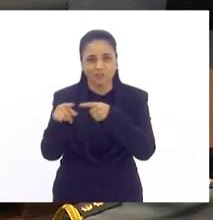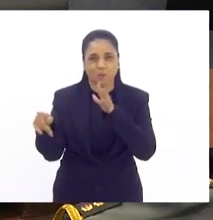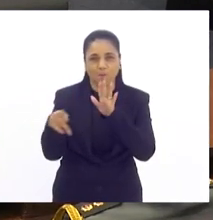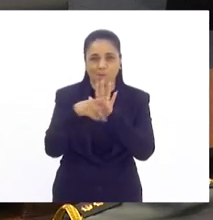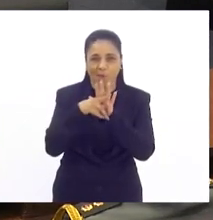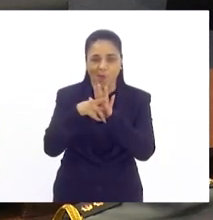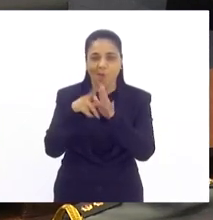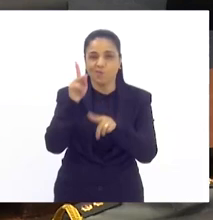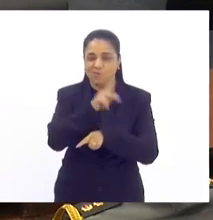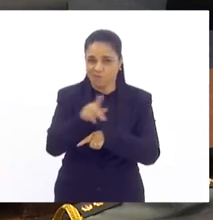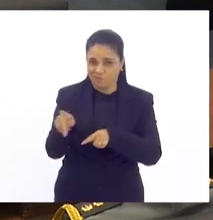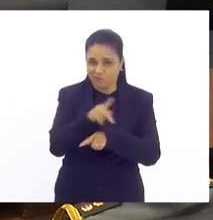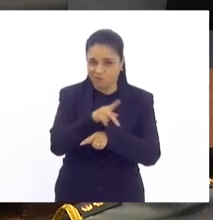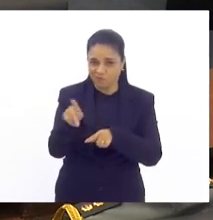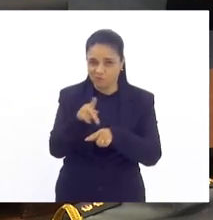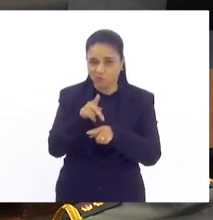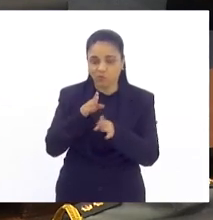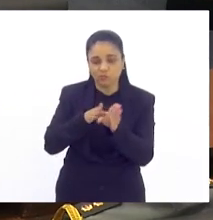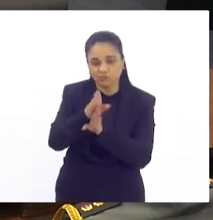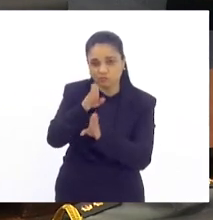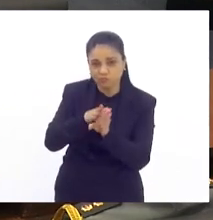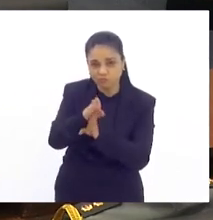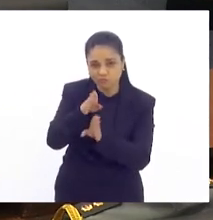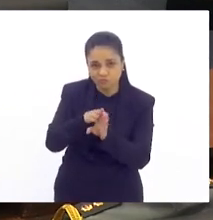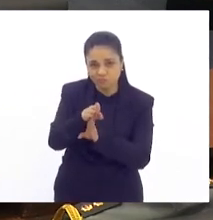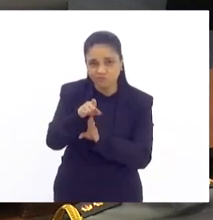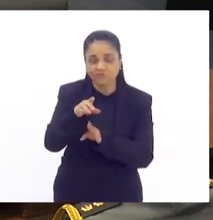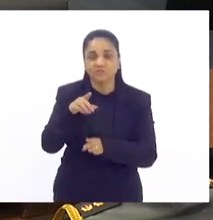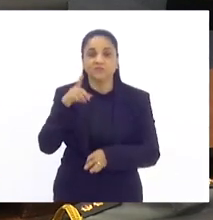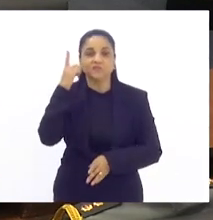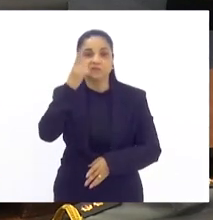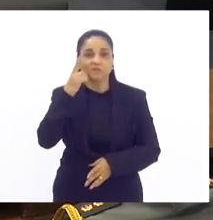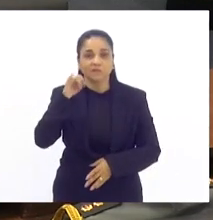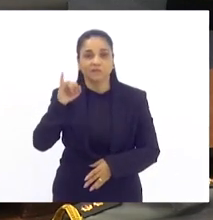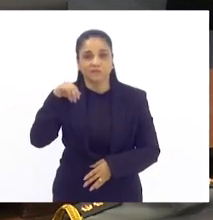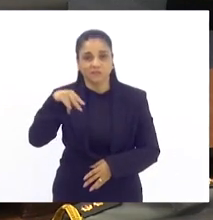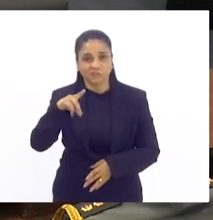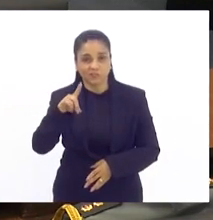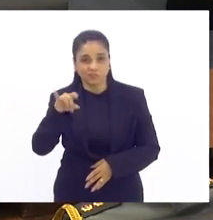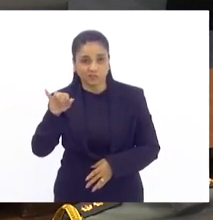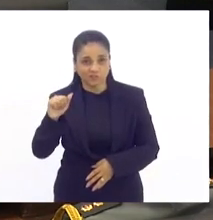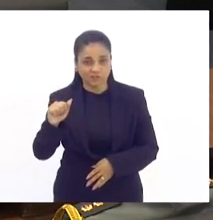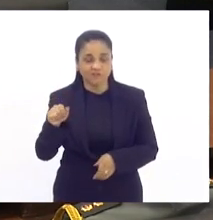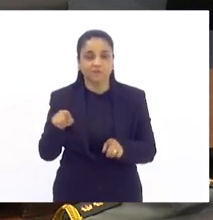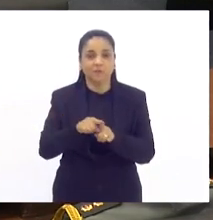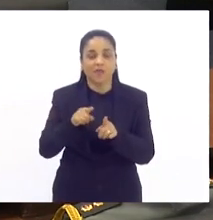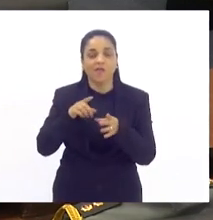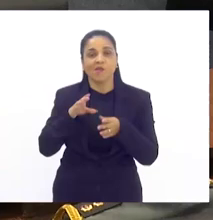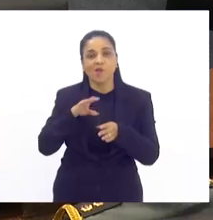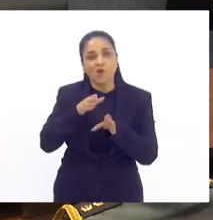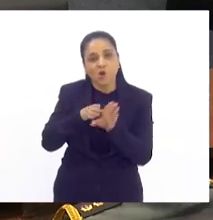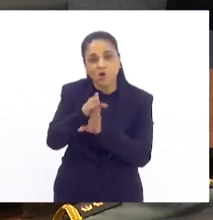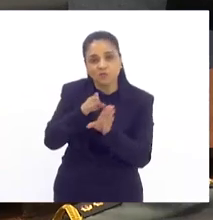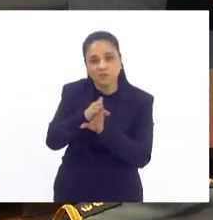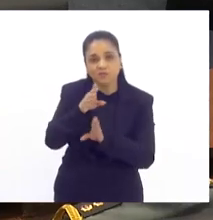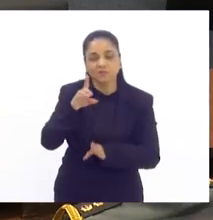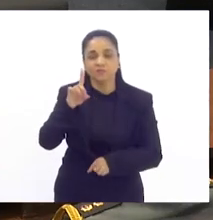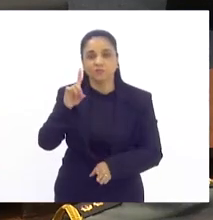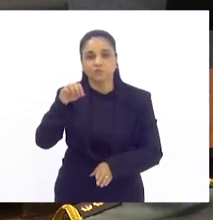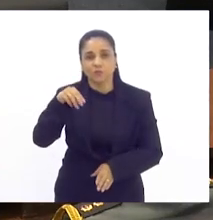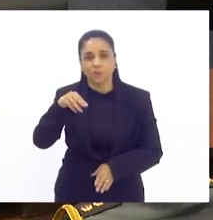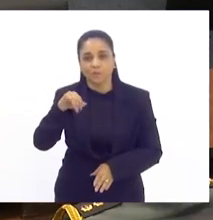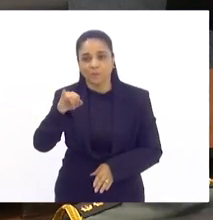de instrução. A deputada Índia Armelau, nosso conselheiro do TCE, Domingos Brazão,